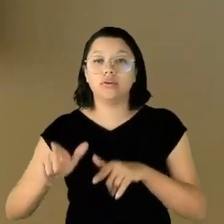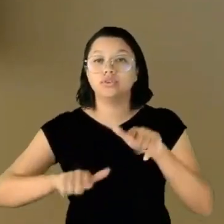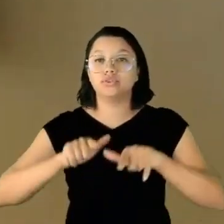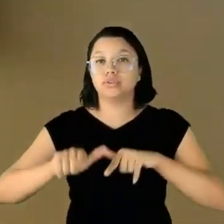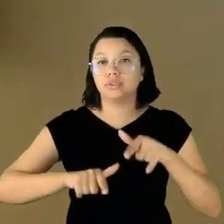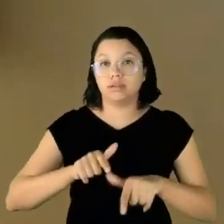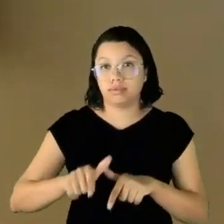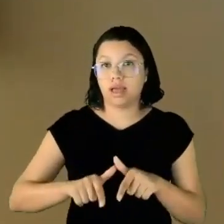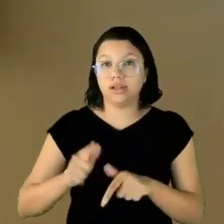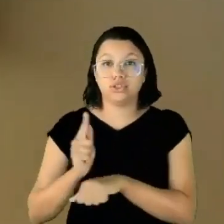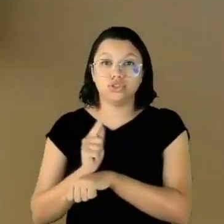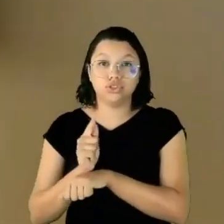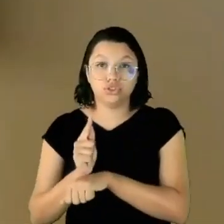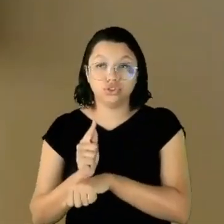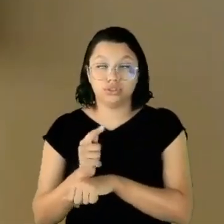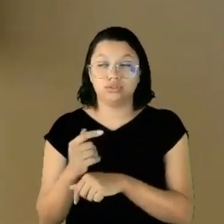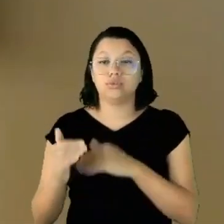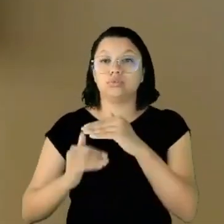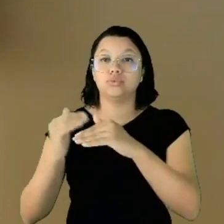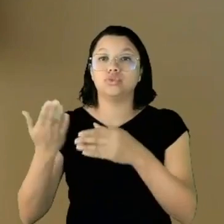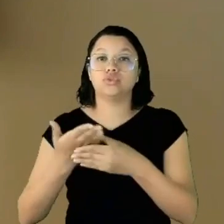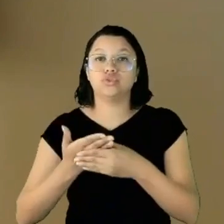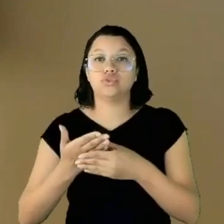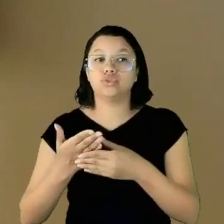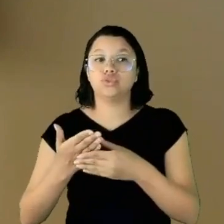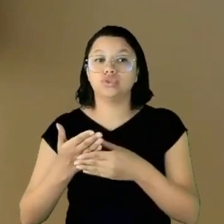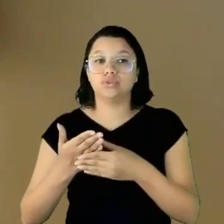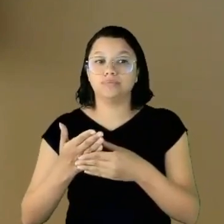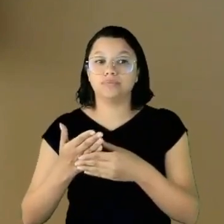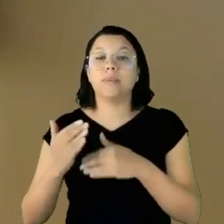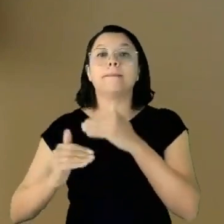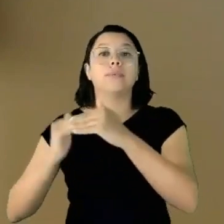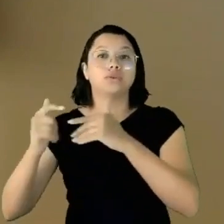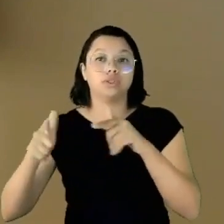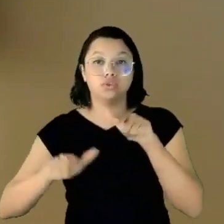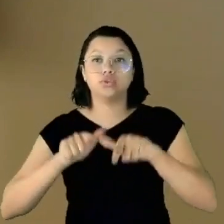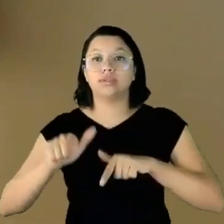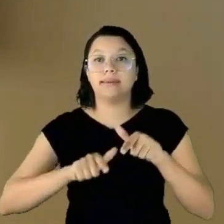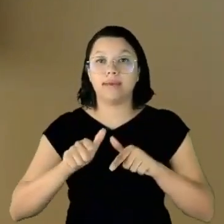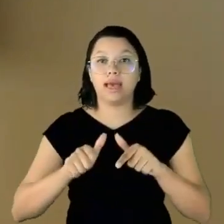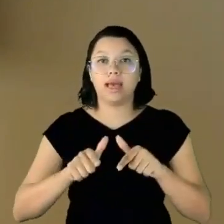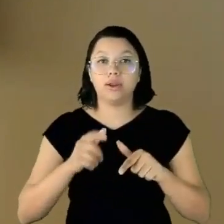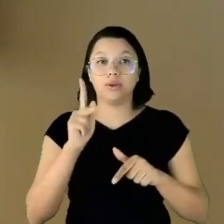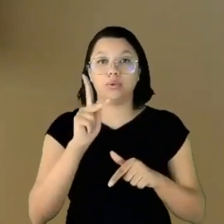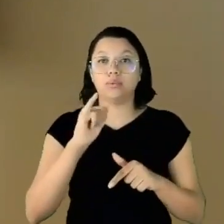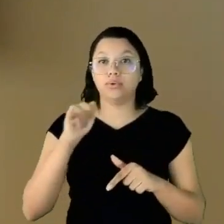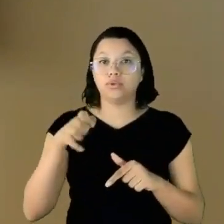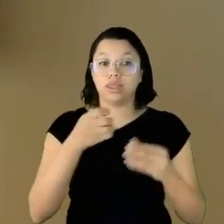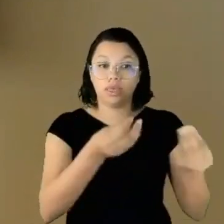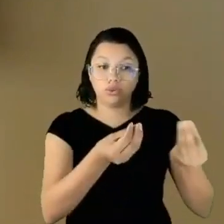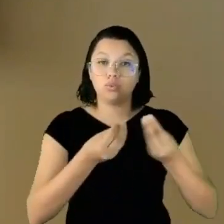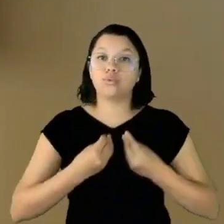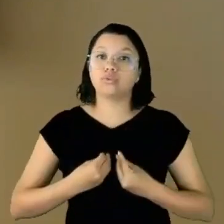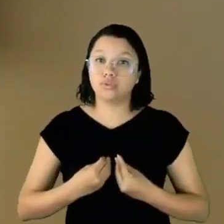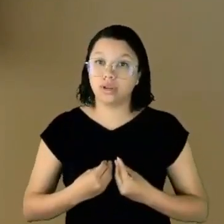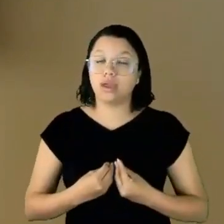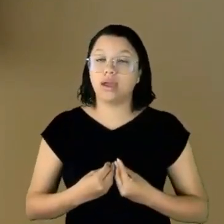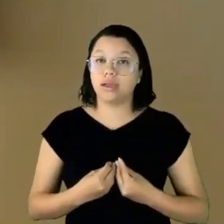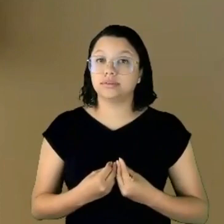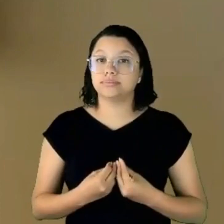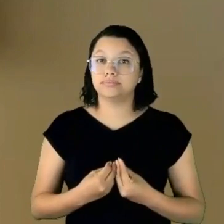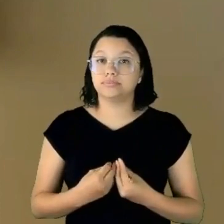BPM com a gestão por processo de trabalho e é isso que o PJ nos traz e isso também é o que